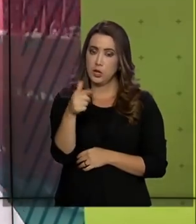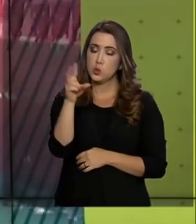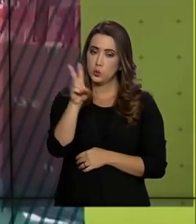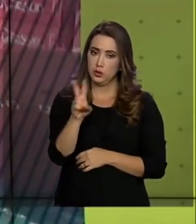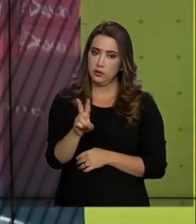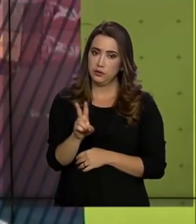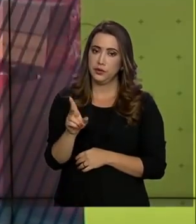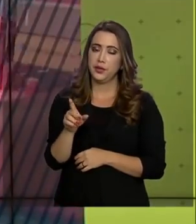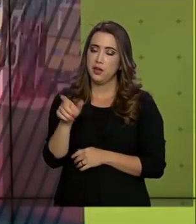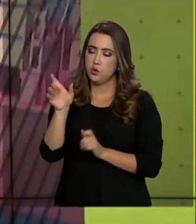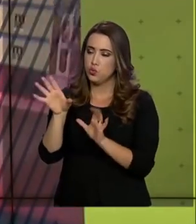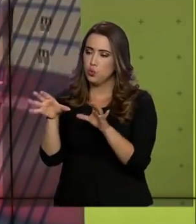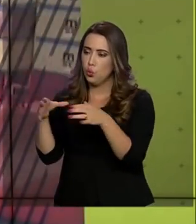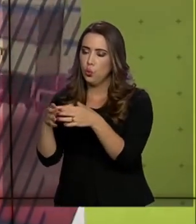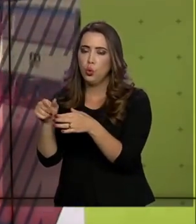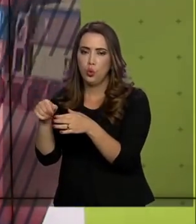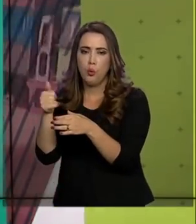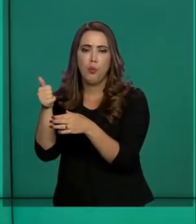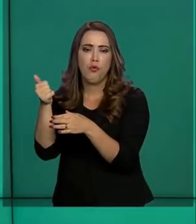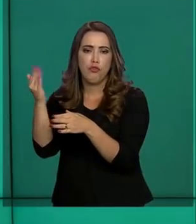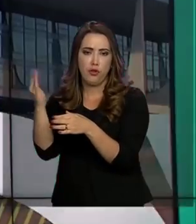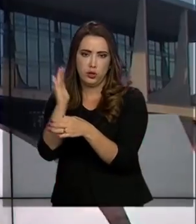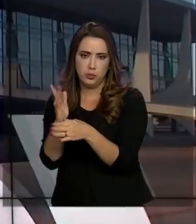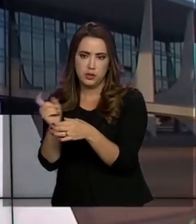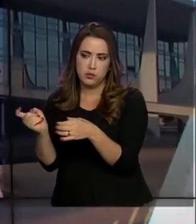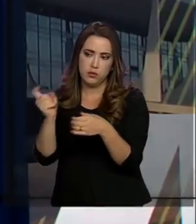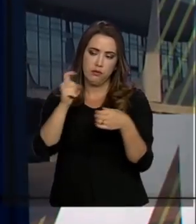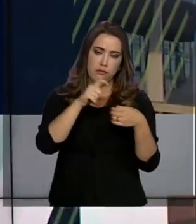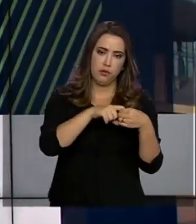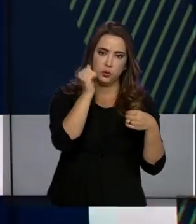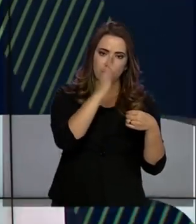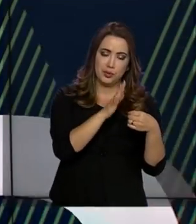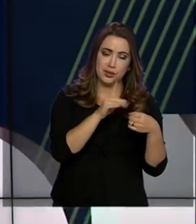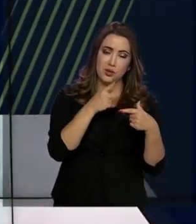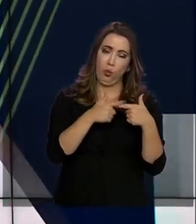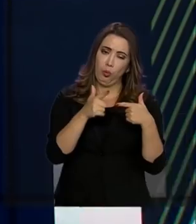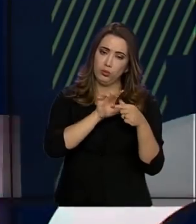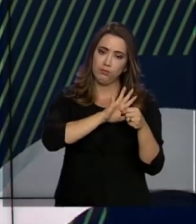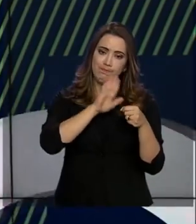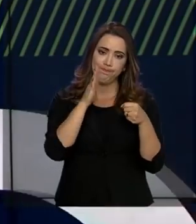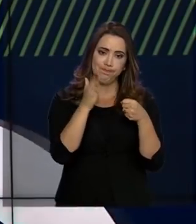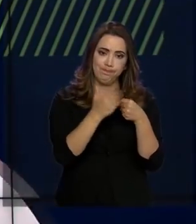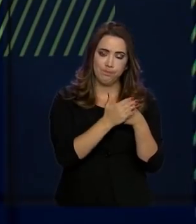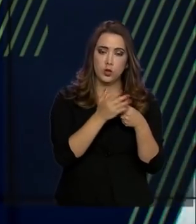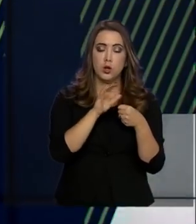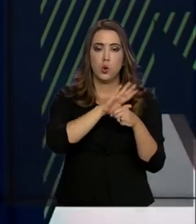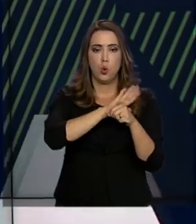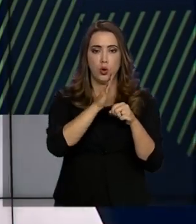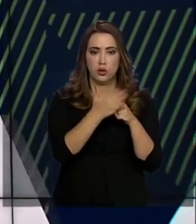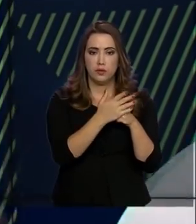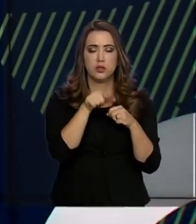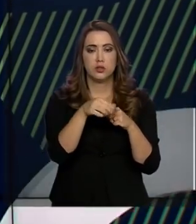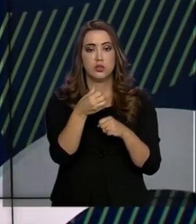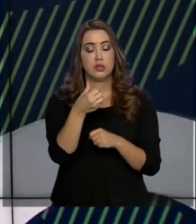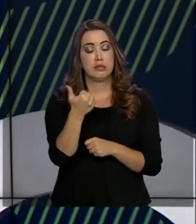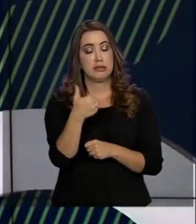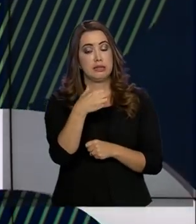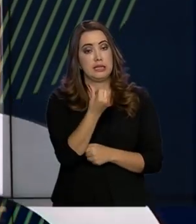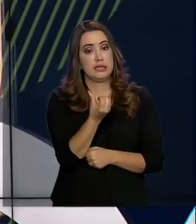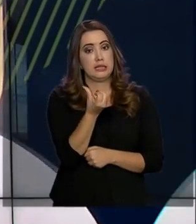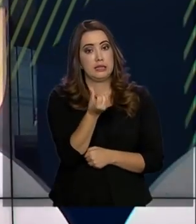segunda de uma série de repatriações de brasileiros durante a pandemia de coronavírus, que já atinge 166